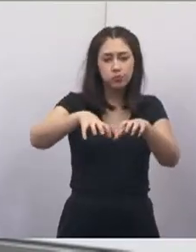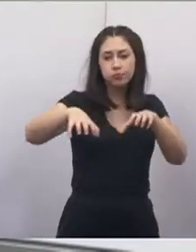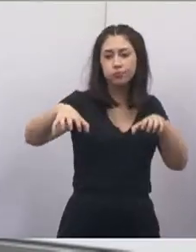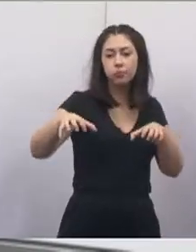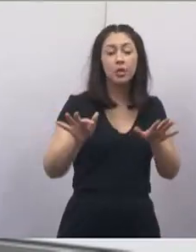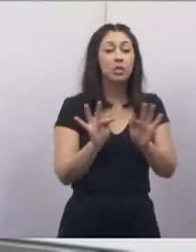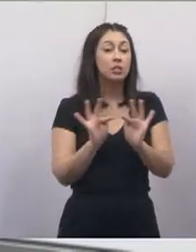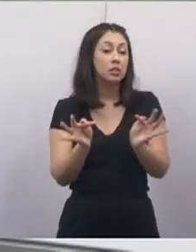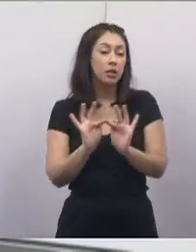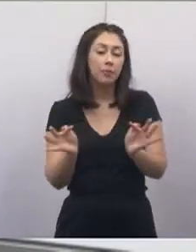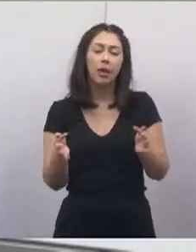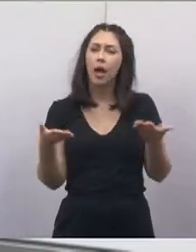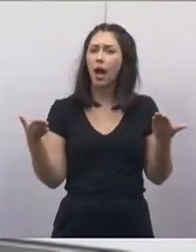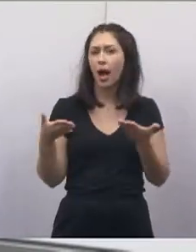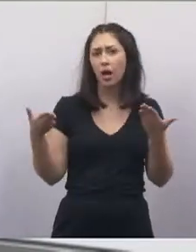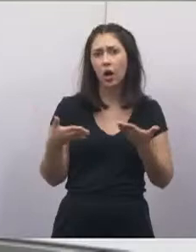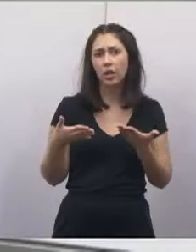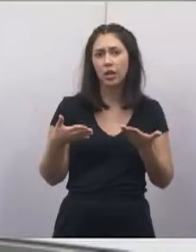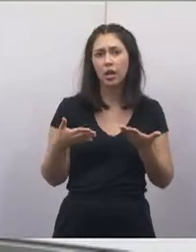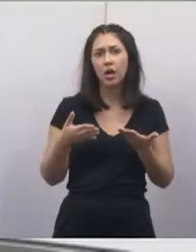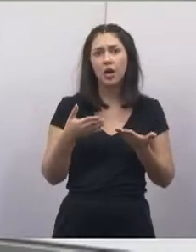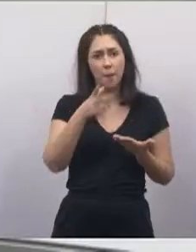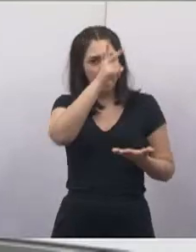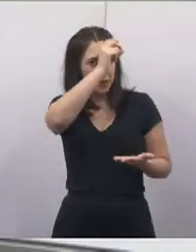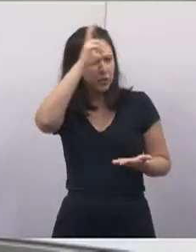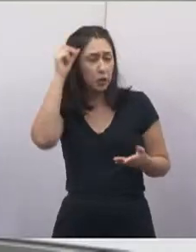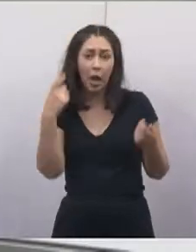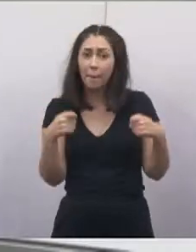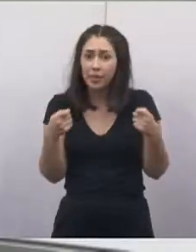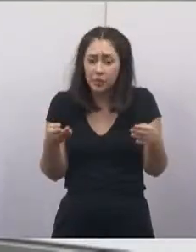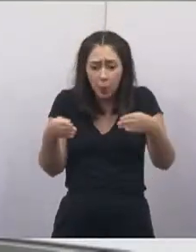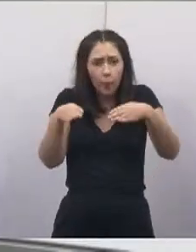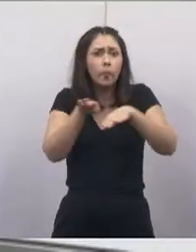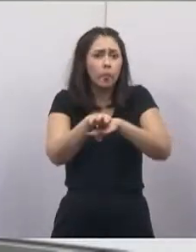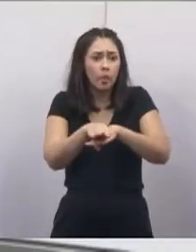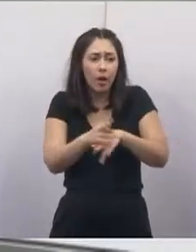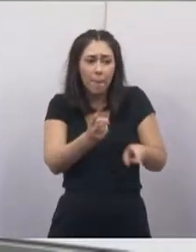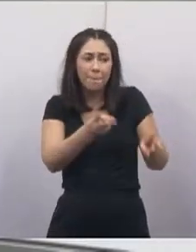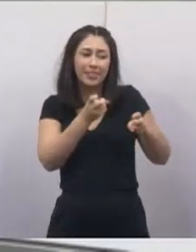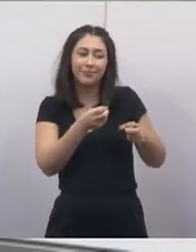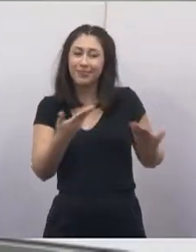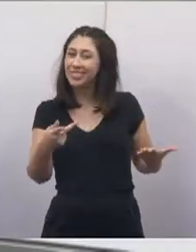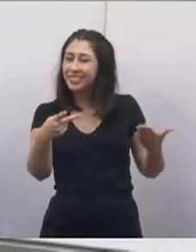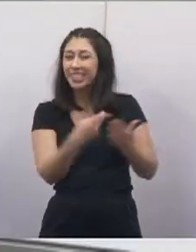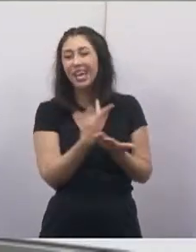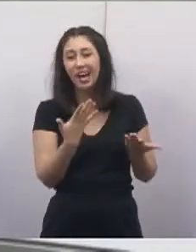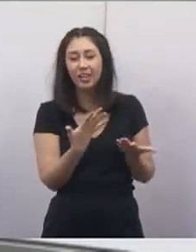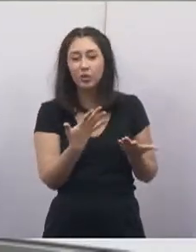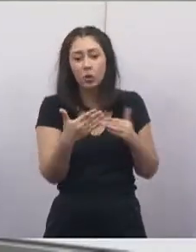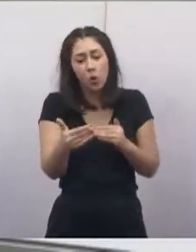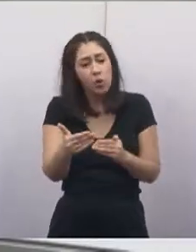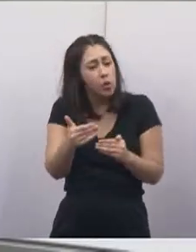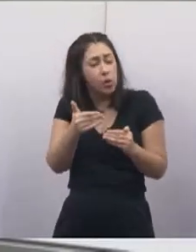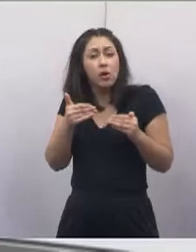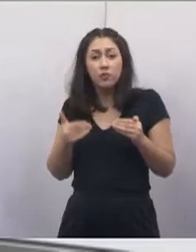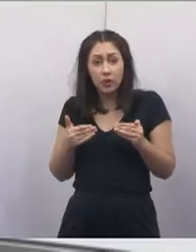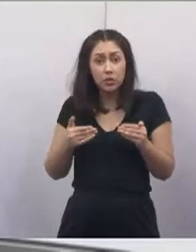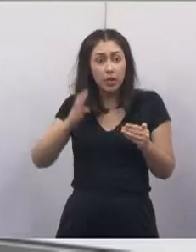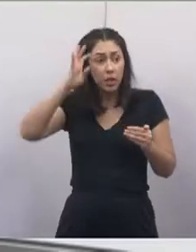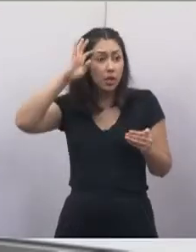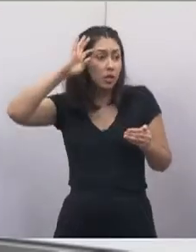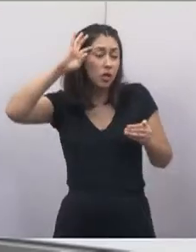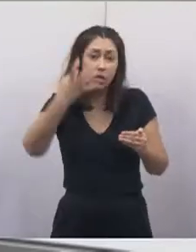na hora dos gestores ser um pouco humilde e a hora que vê que não funciona certa situação, dá 2 passos para trás